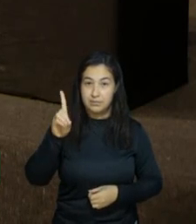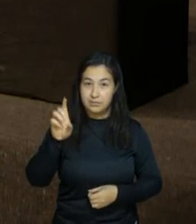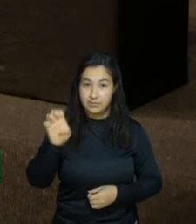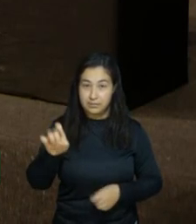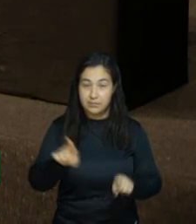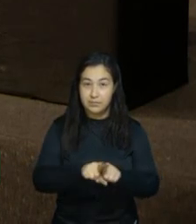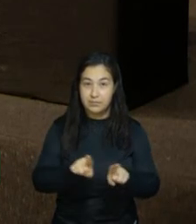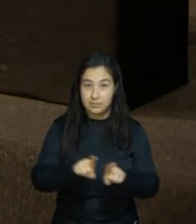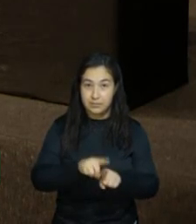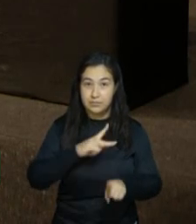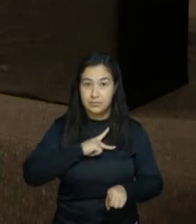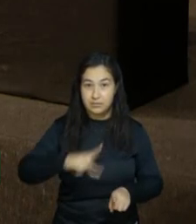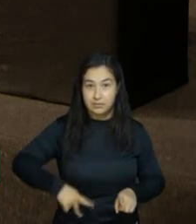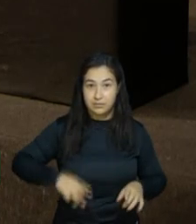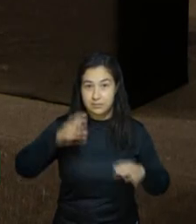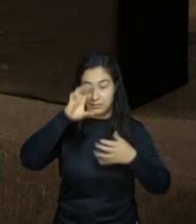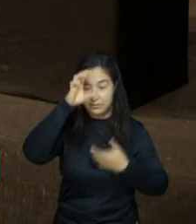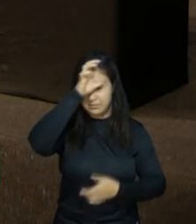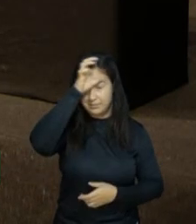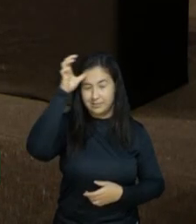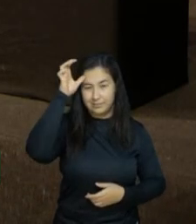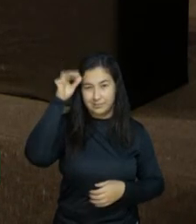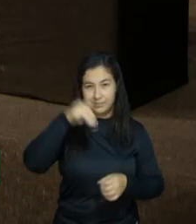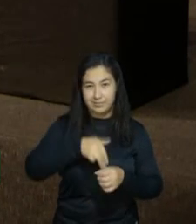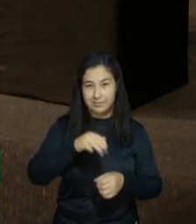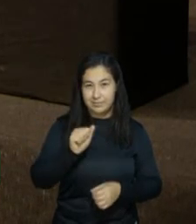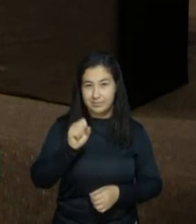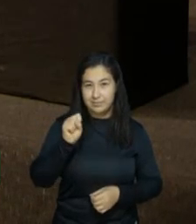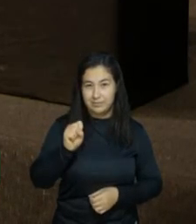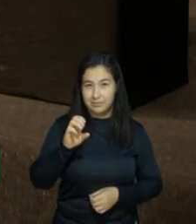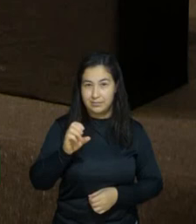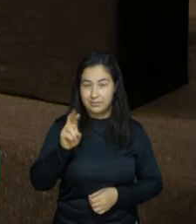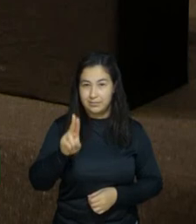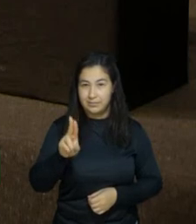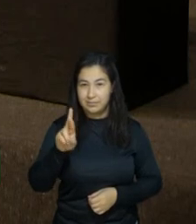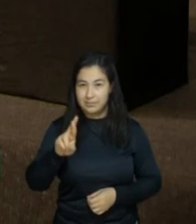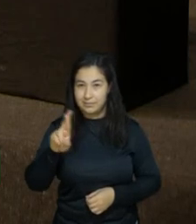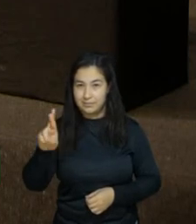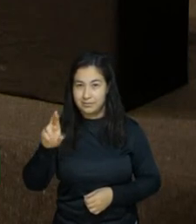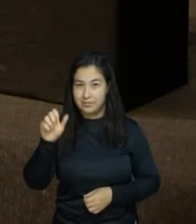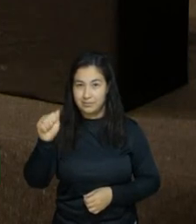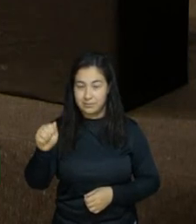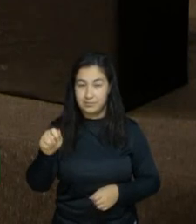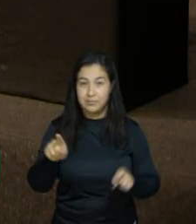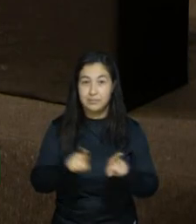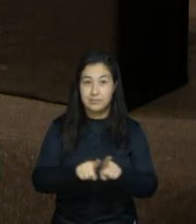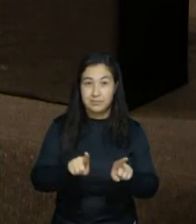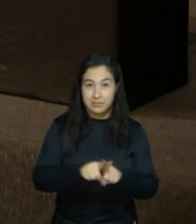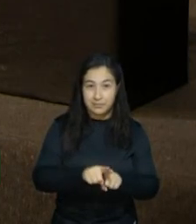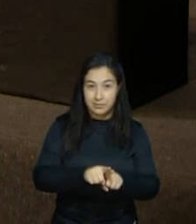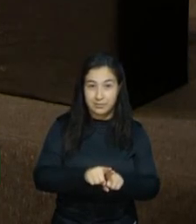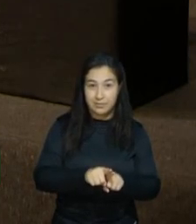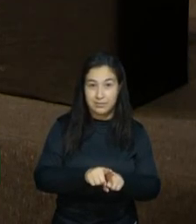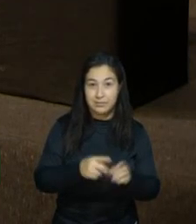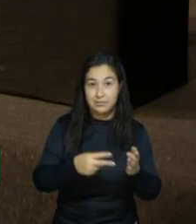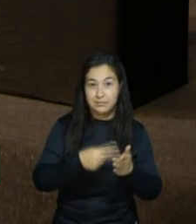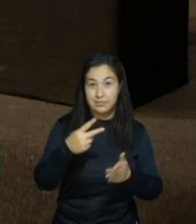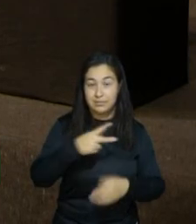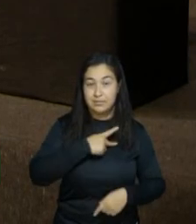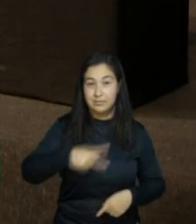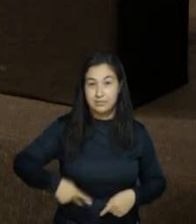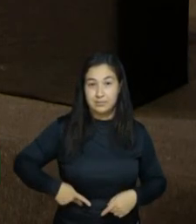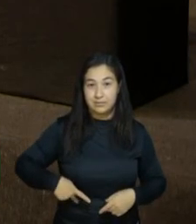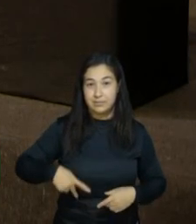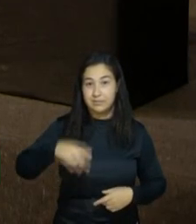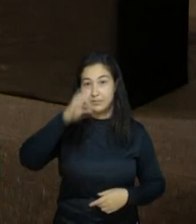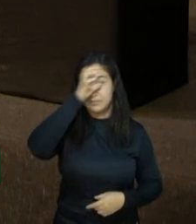seletivo senhor presidente da Câmara de Vereadores do município de Ascurra, Maicon Possamay, excelentíssimo senhor vice-presidente da Câmara de